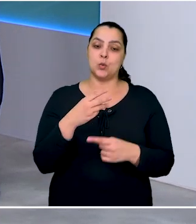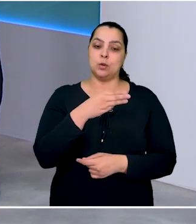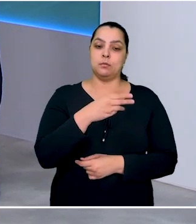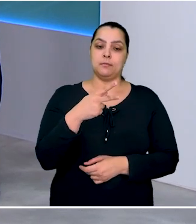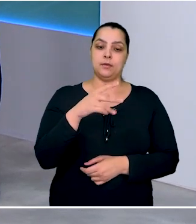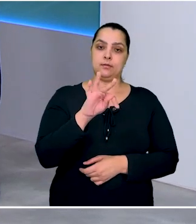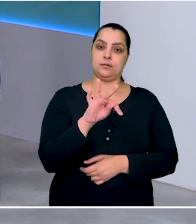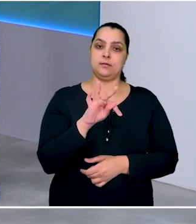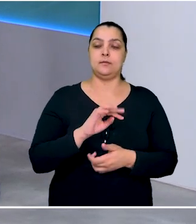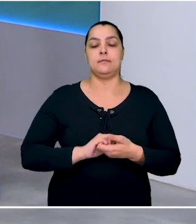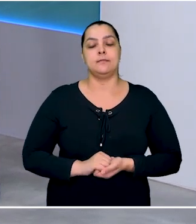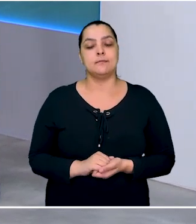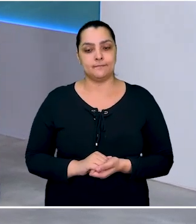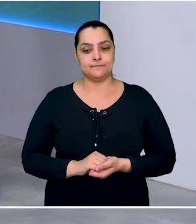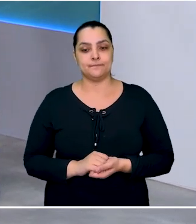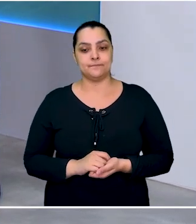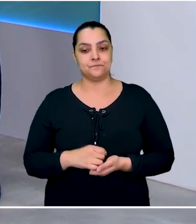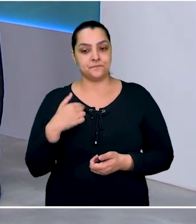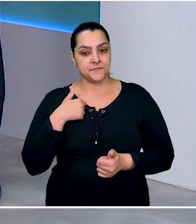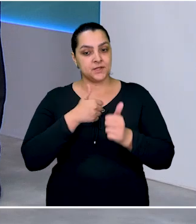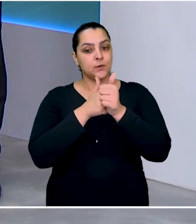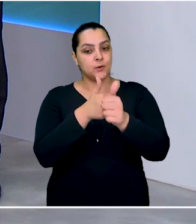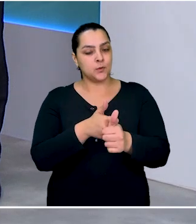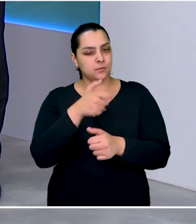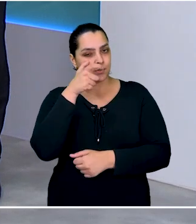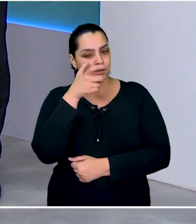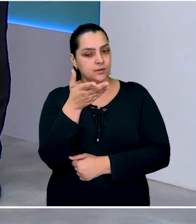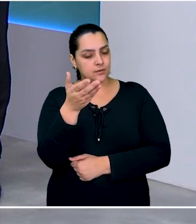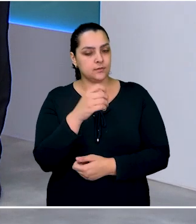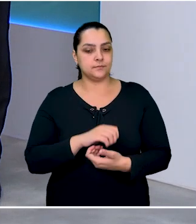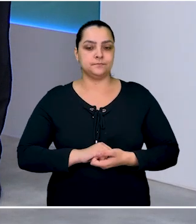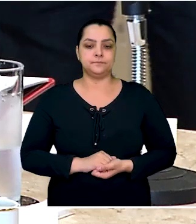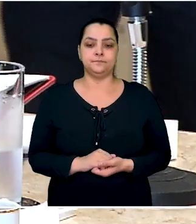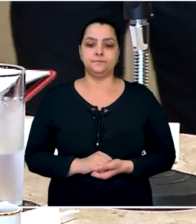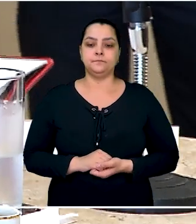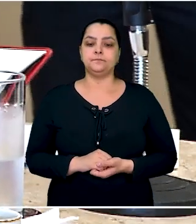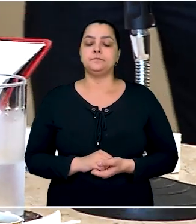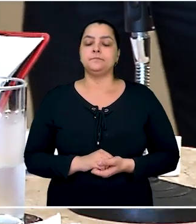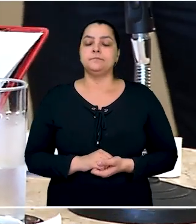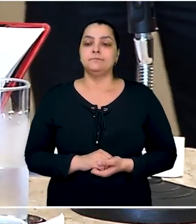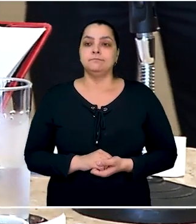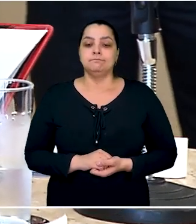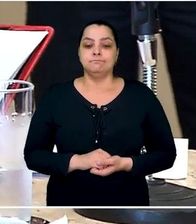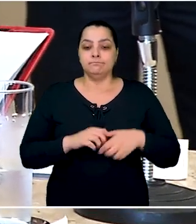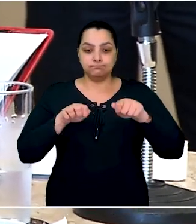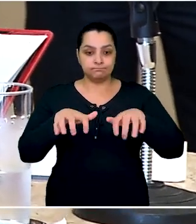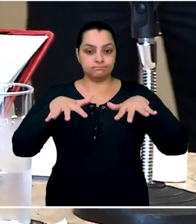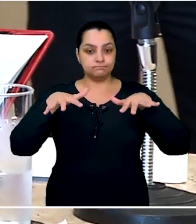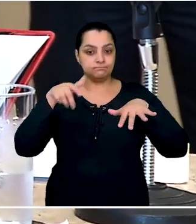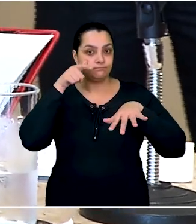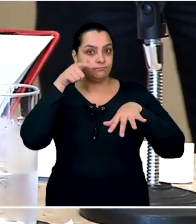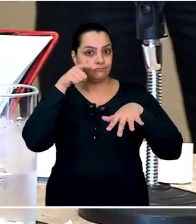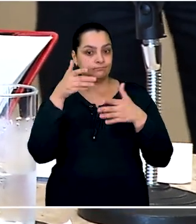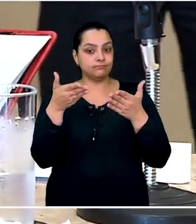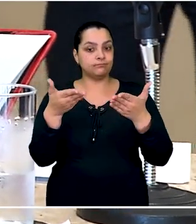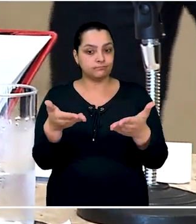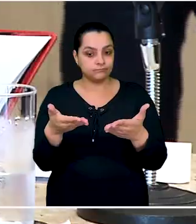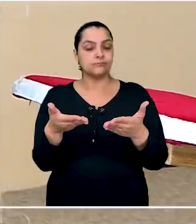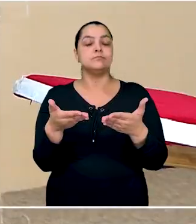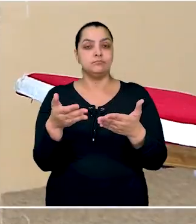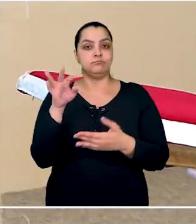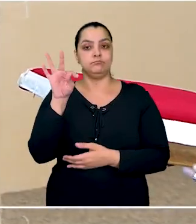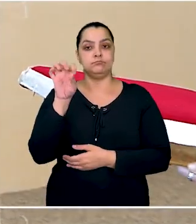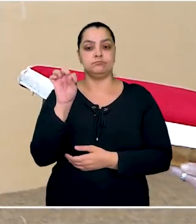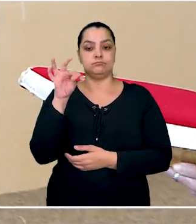Ministério Público do Trabalho. Eu acompanhei a solenidade de perto. Vamos ver. A cerimônia de posse administrativa do novo ministro do